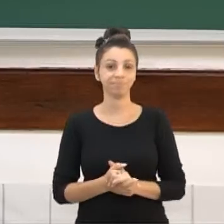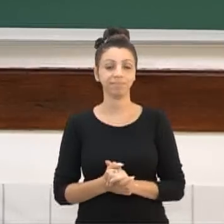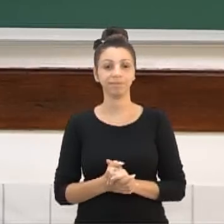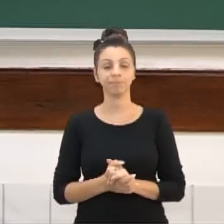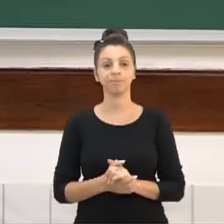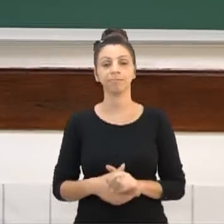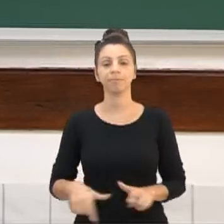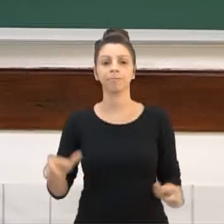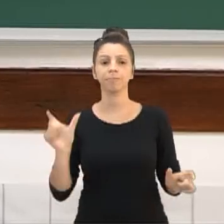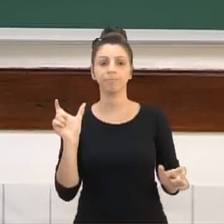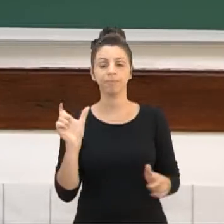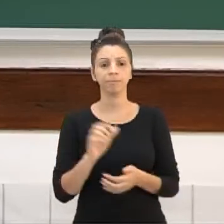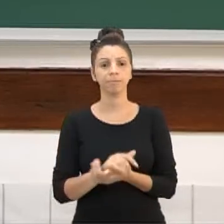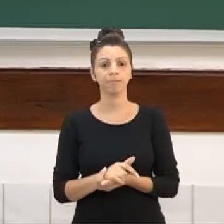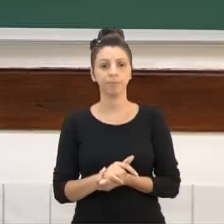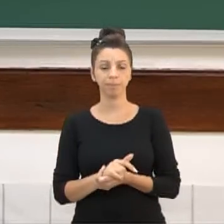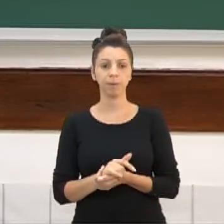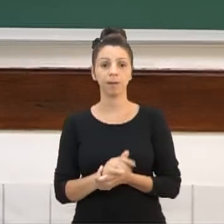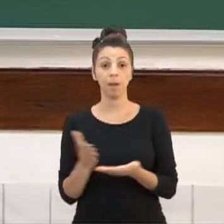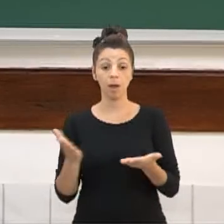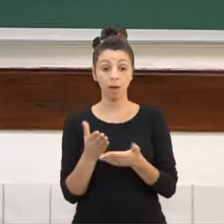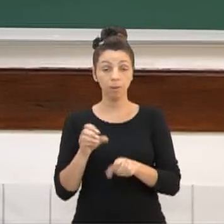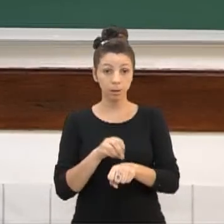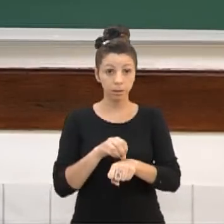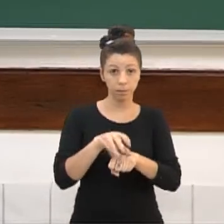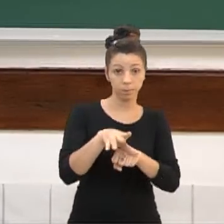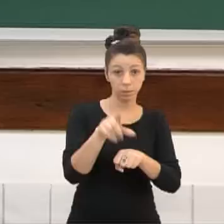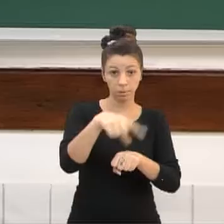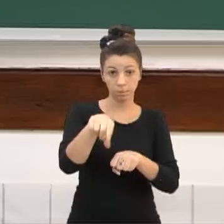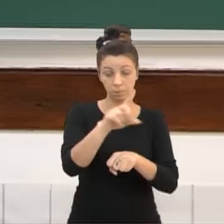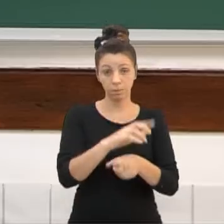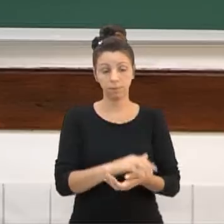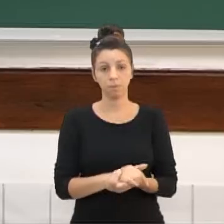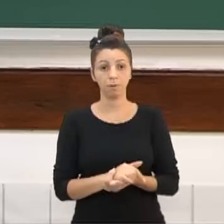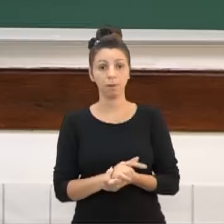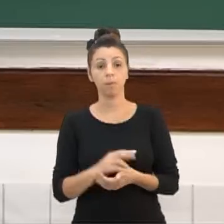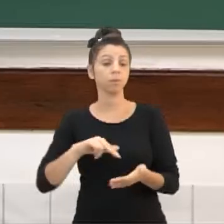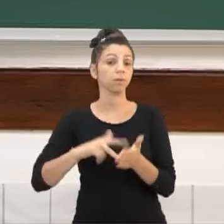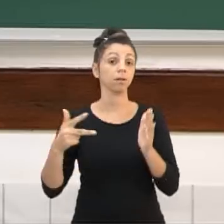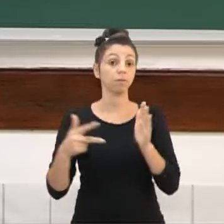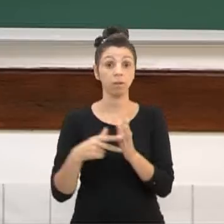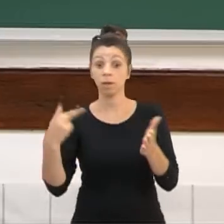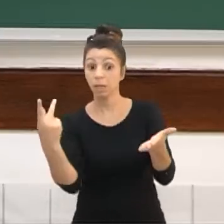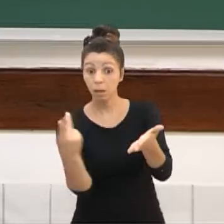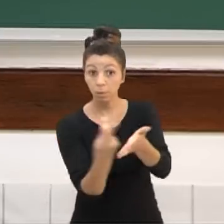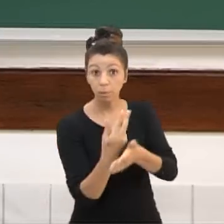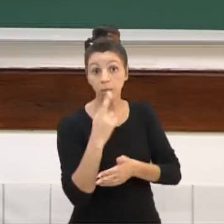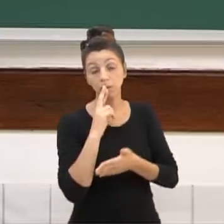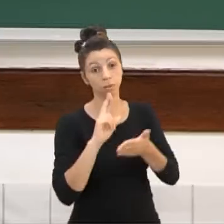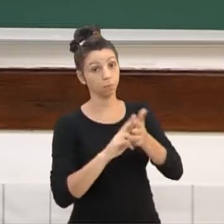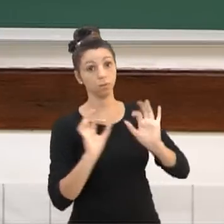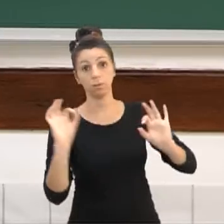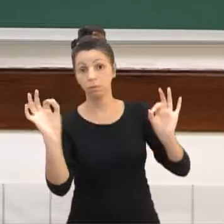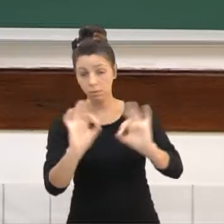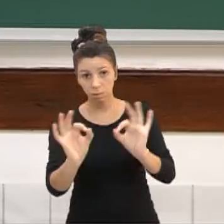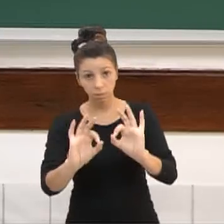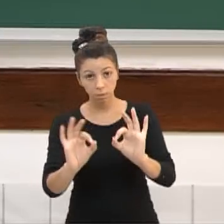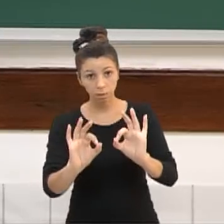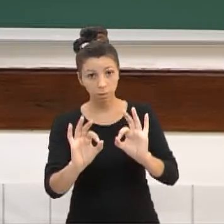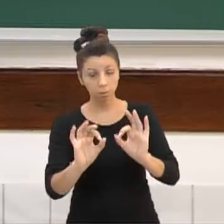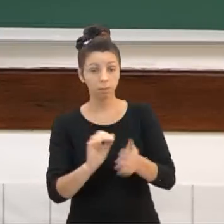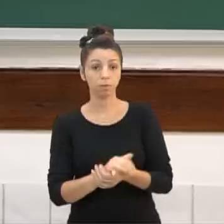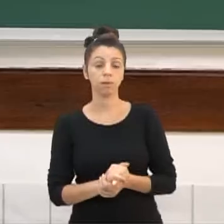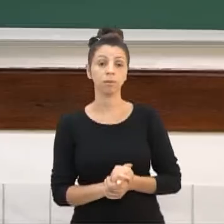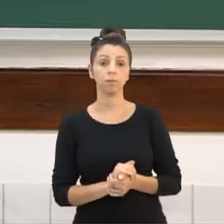algumas palavras, né, aqui eu vou dar algumas sugestões, tá? Não quer dizer que vocês tenham errado a resposta que vocês pensaram, as respostas que